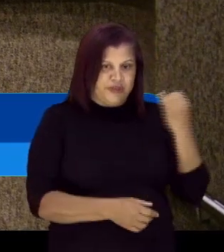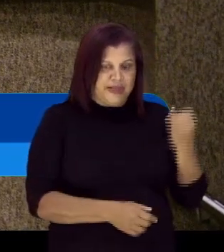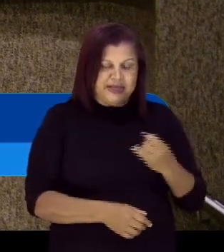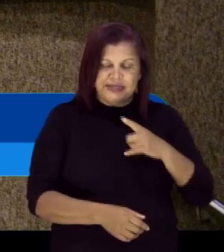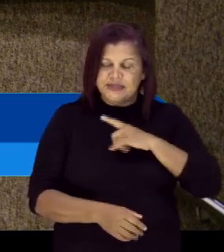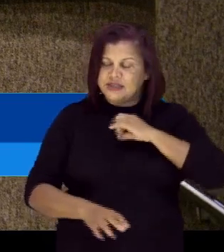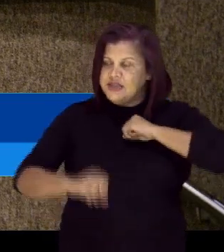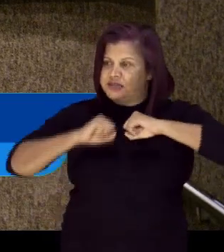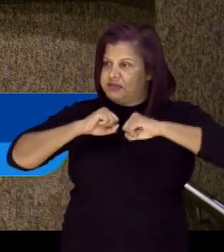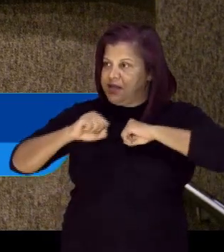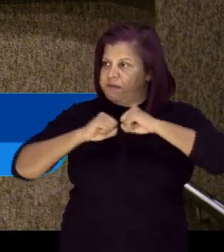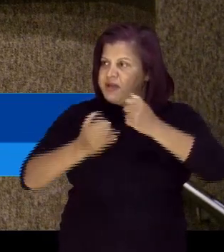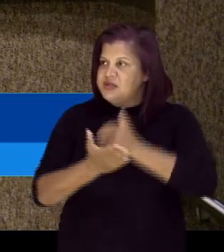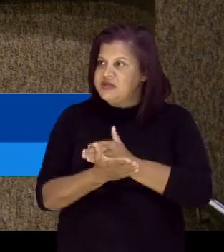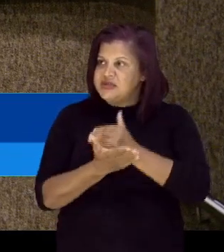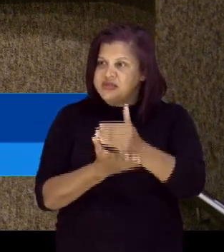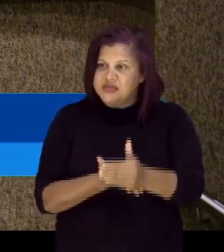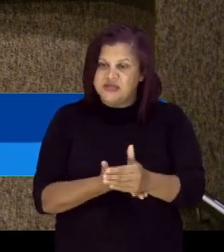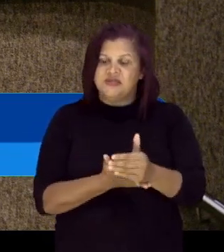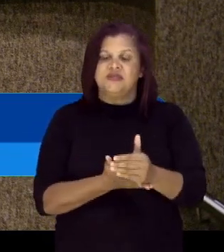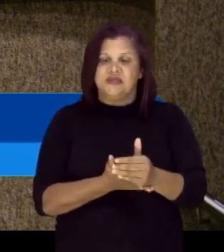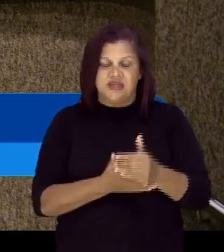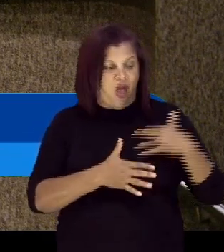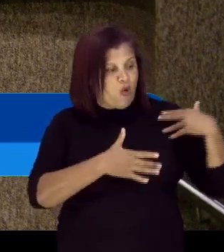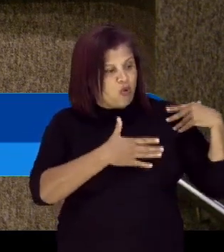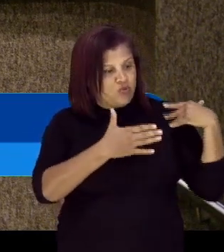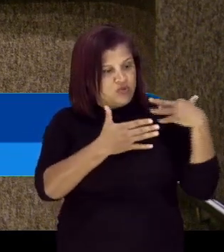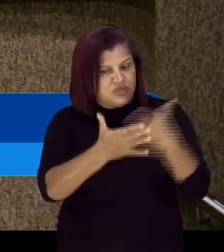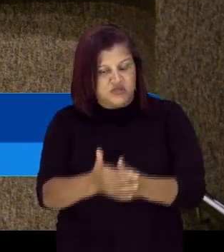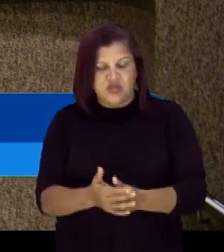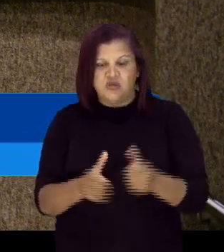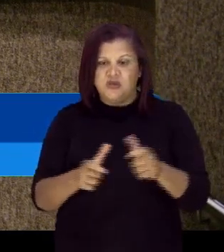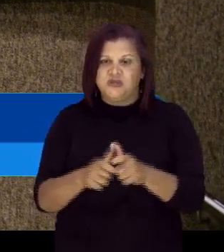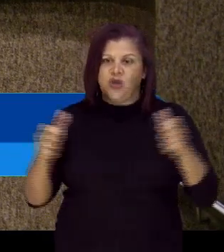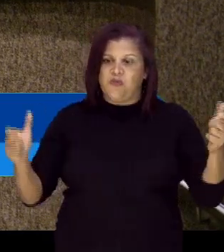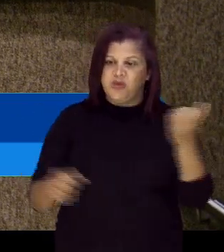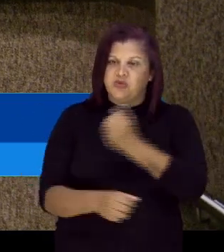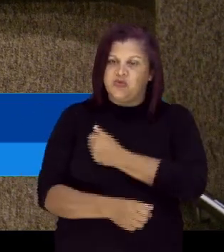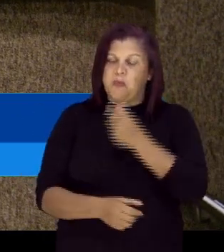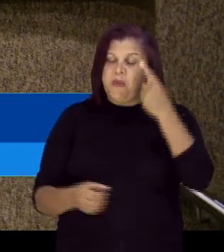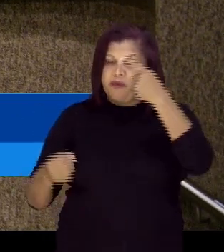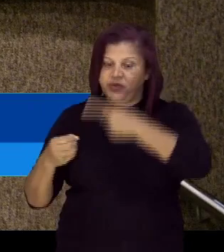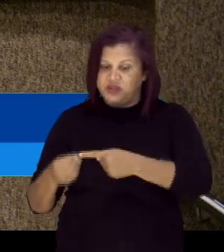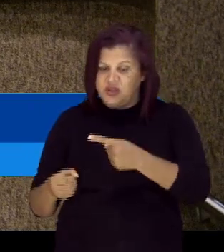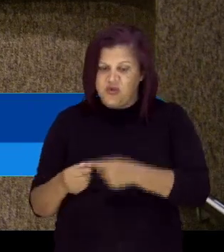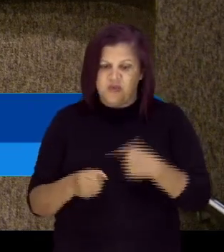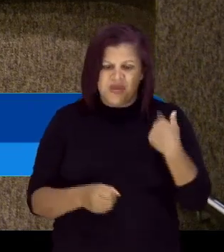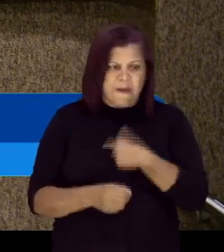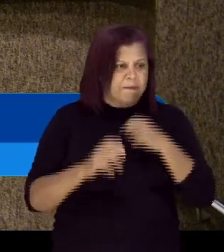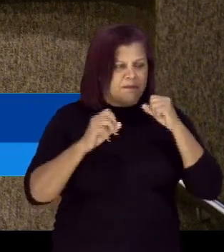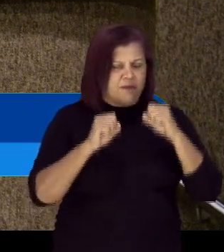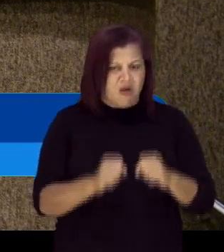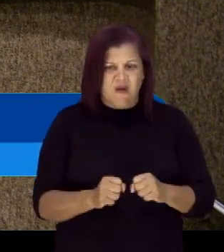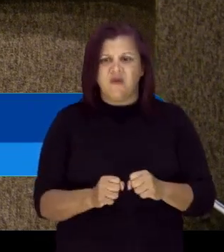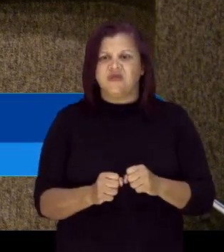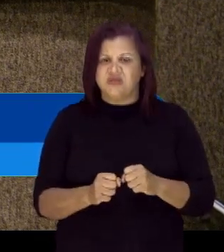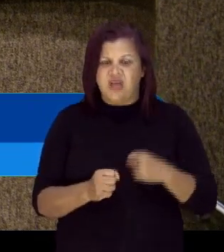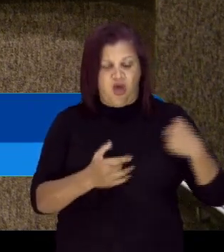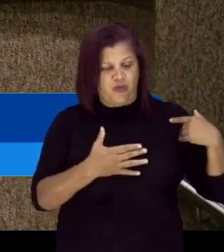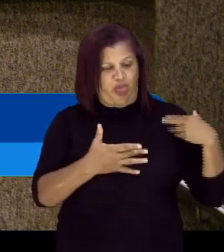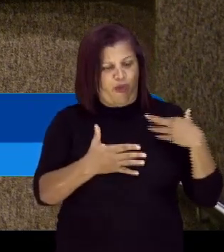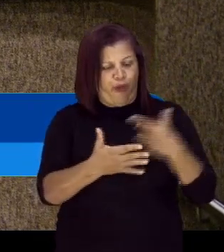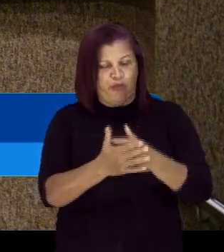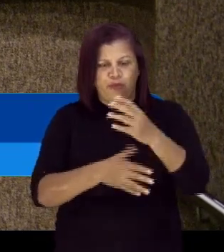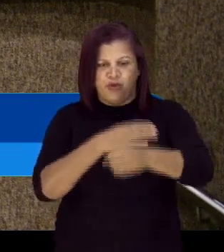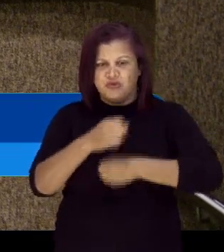debate e que se inicie ainda ao longo desse ano esse aumento de cotas para o interior, para que a gente possa, ao decorrer do próximo